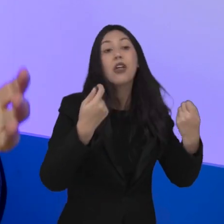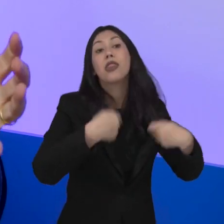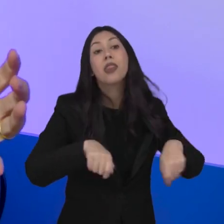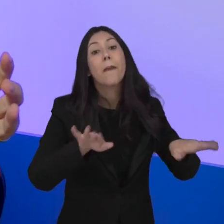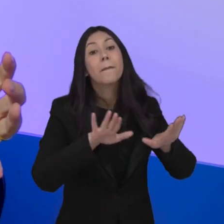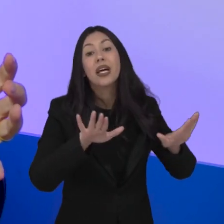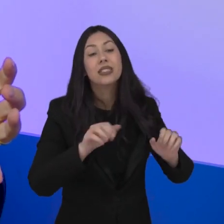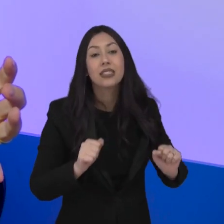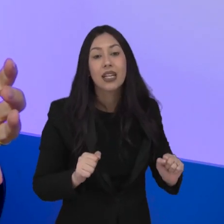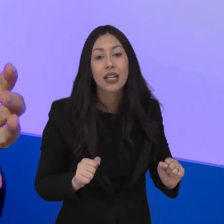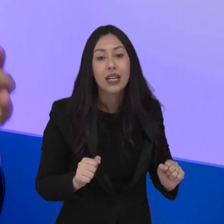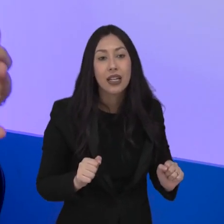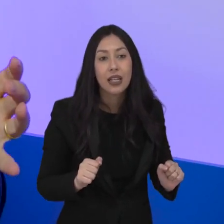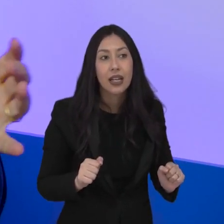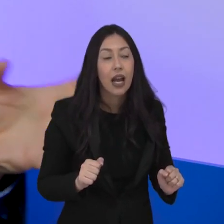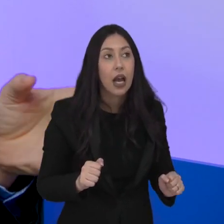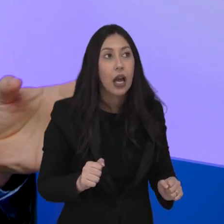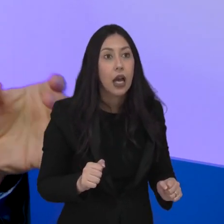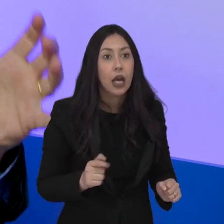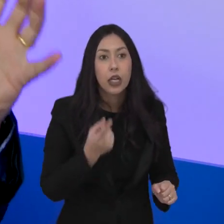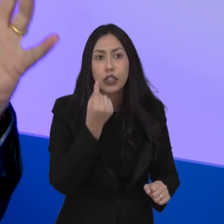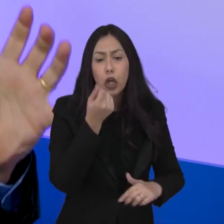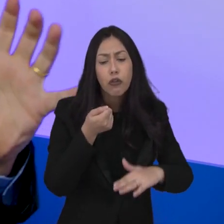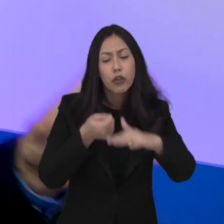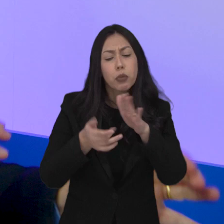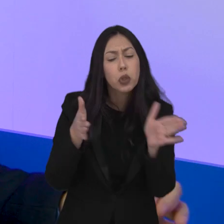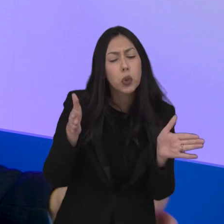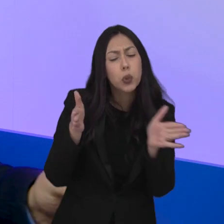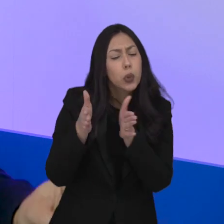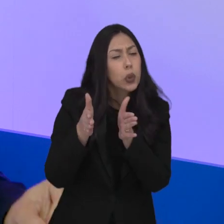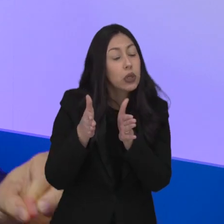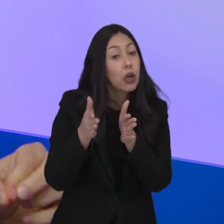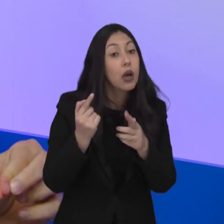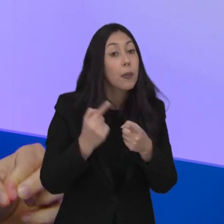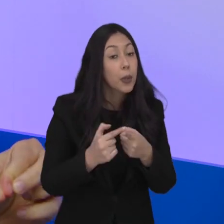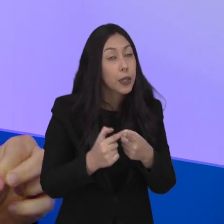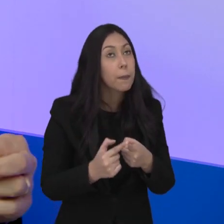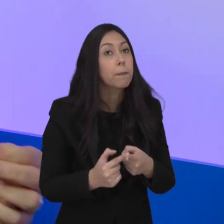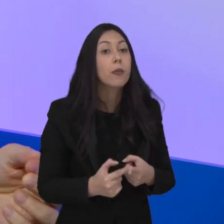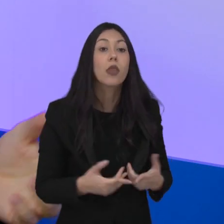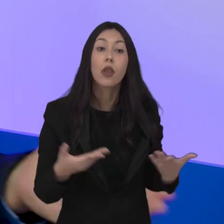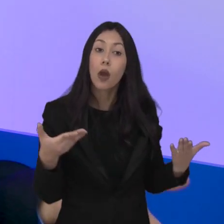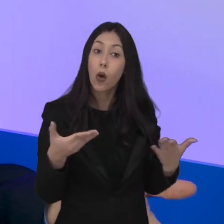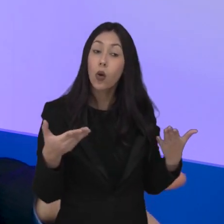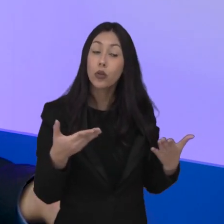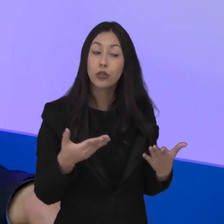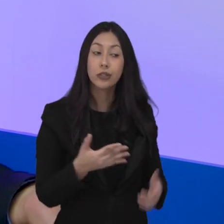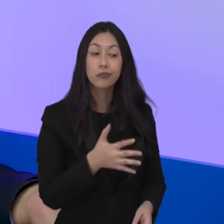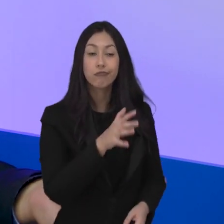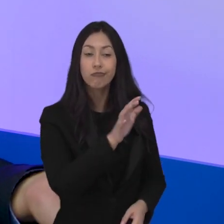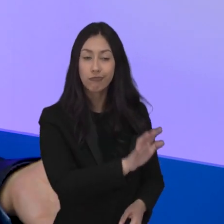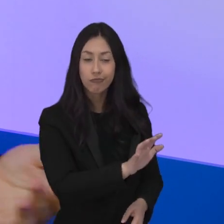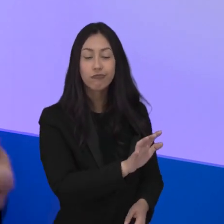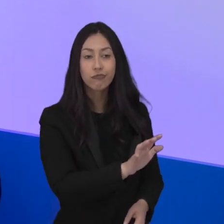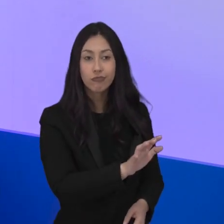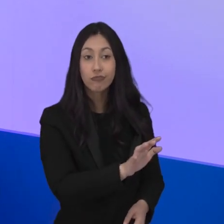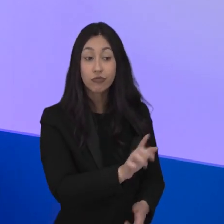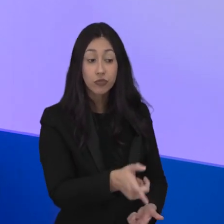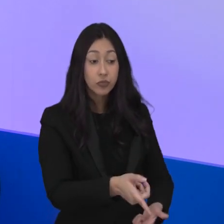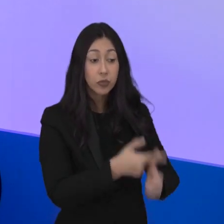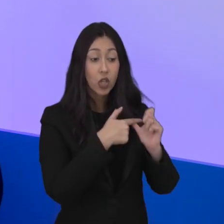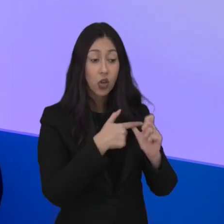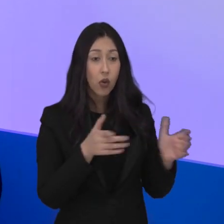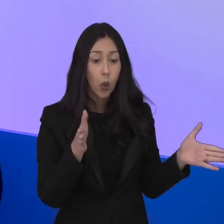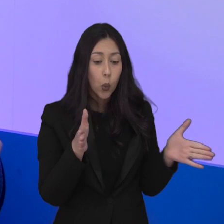buscar dívidas, fazer investimentos de curto prazo? Por quê? Porque hoje o que acontece? Tem essa situação, onde você tem